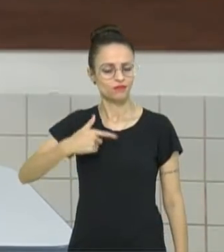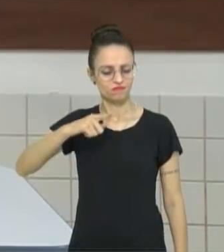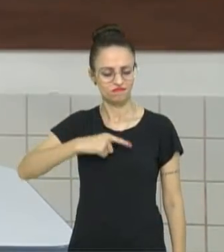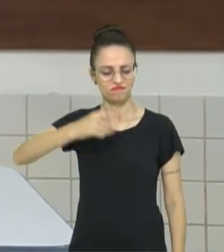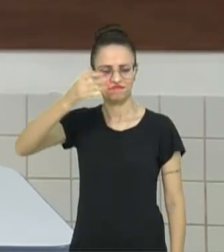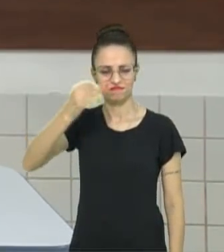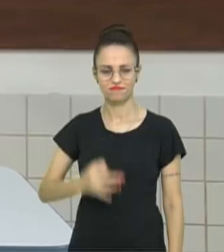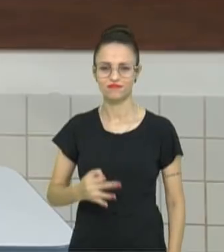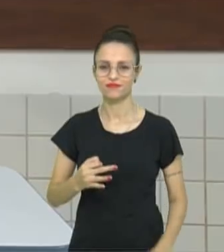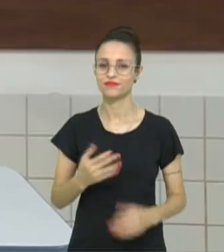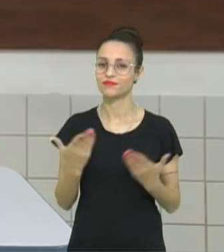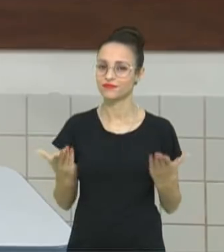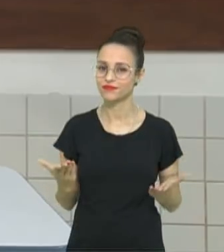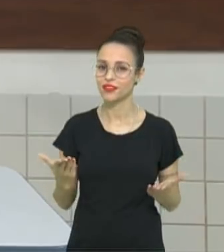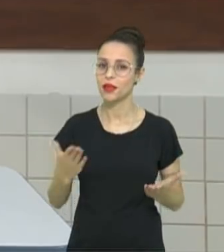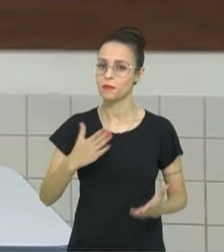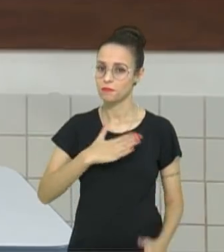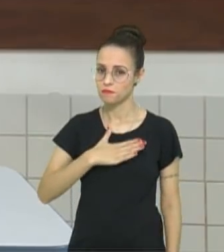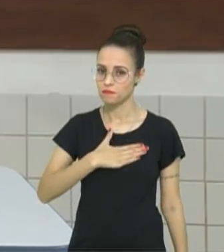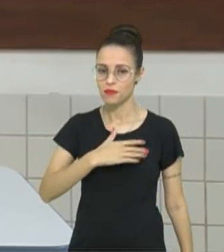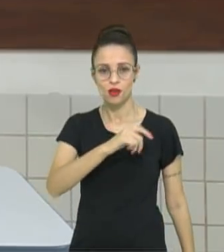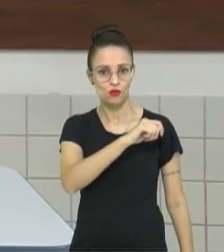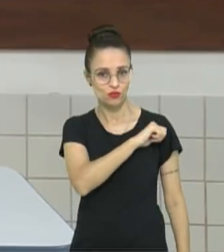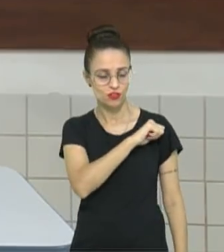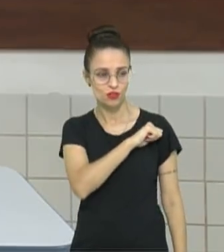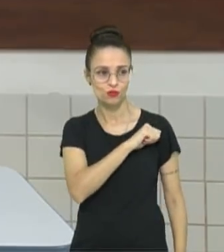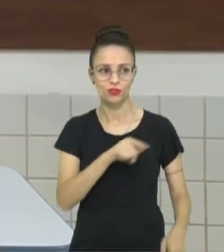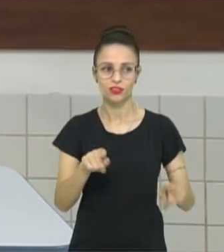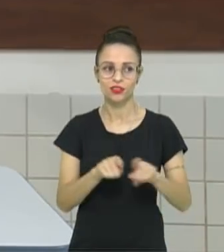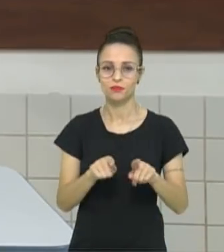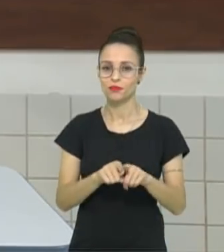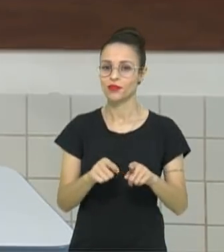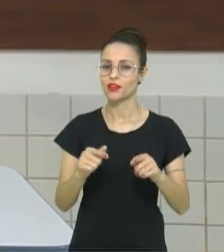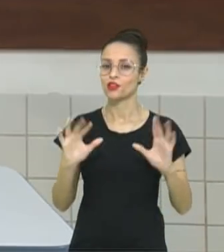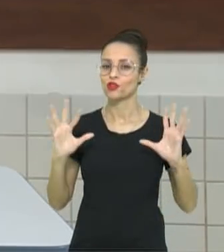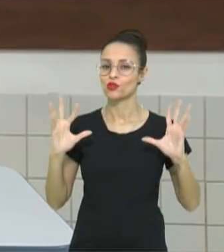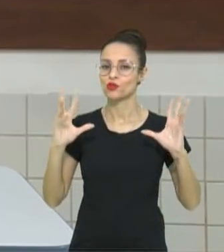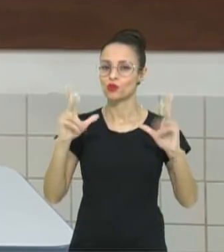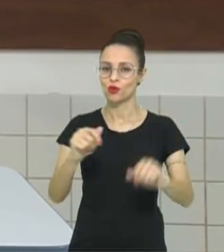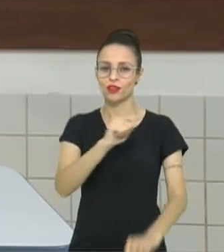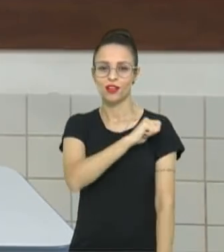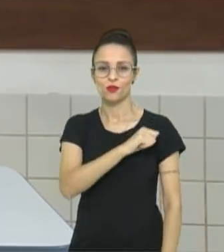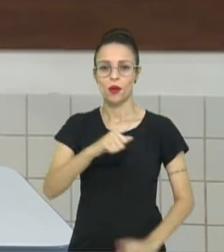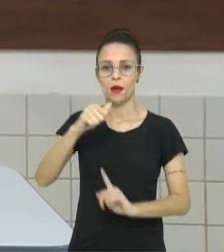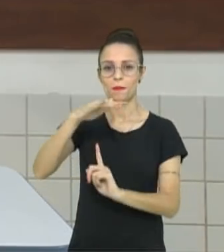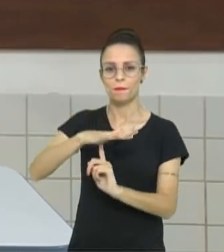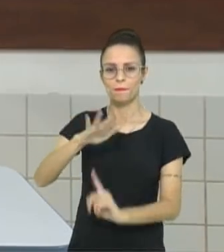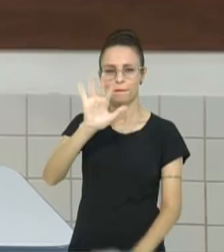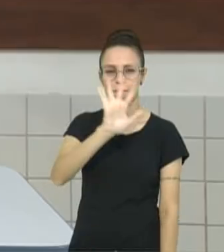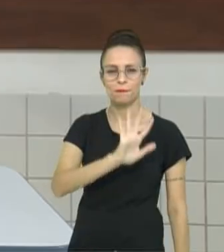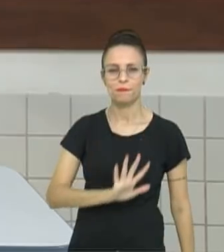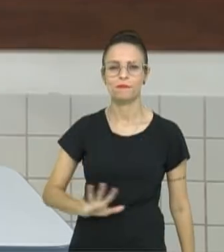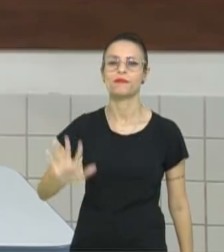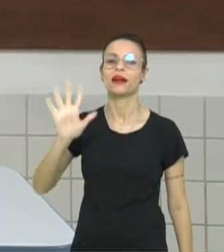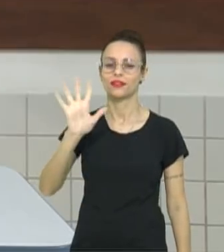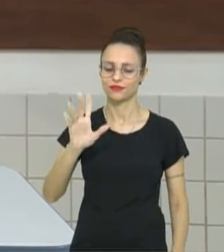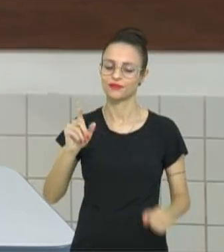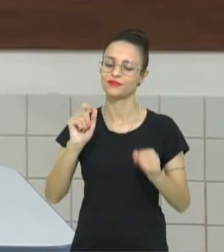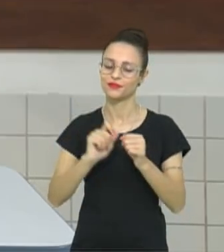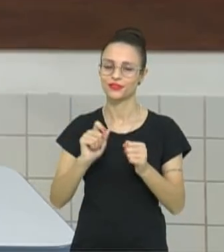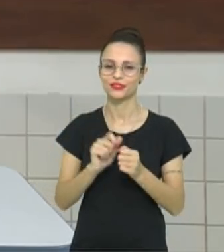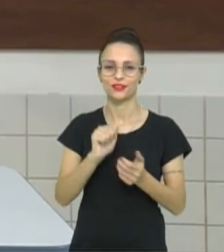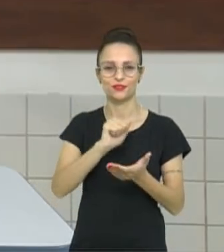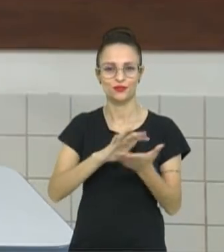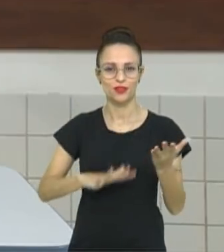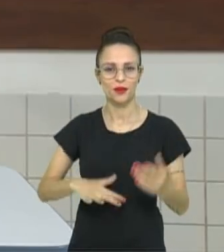certeza que tanto os meus alunos quanto os alunos aí de todo o Paraná fizeram trabalhos